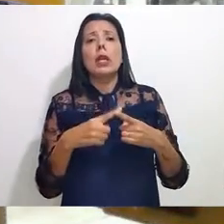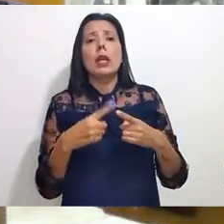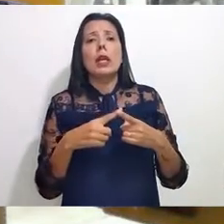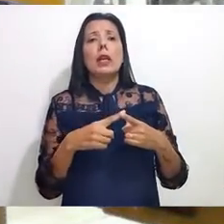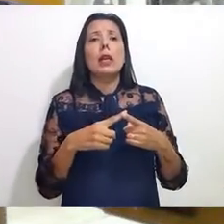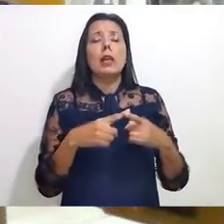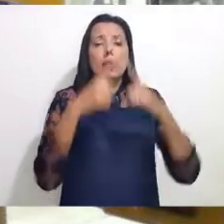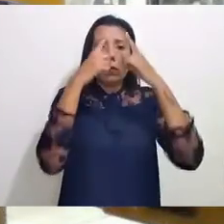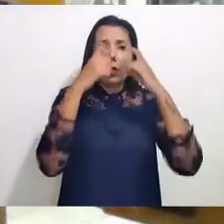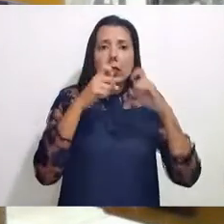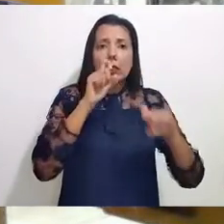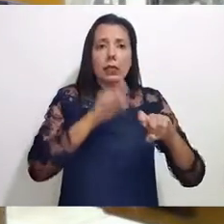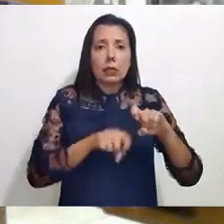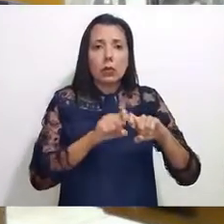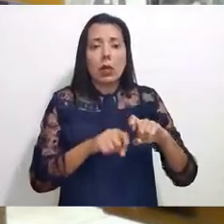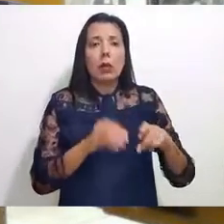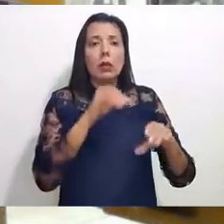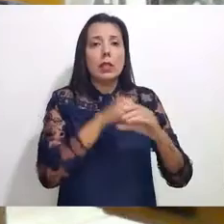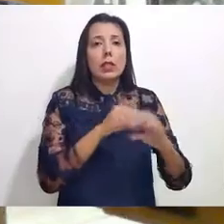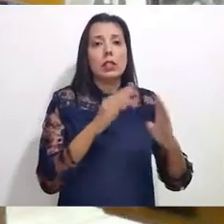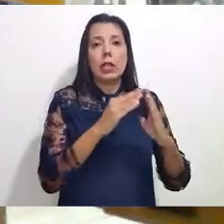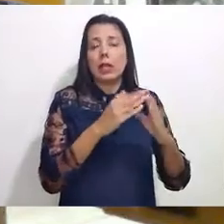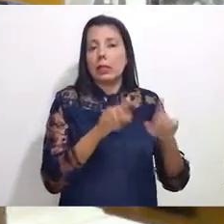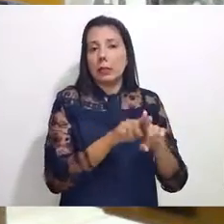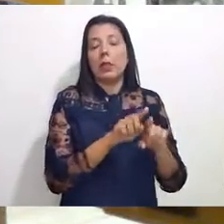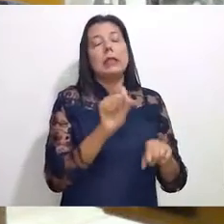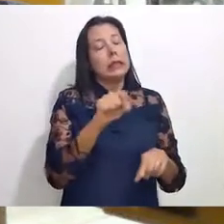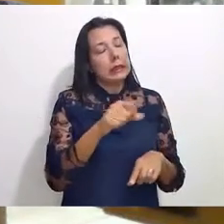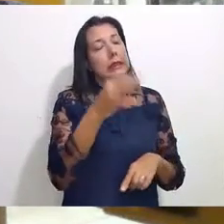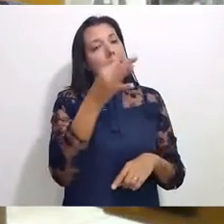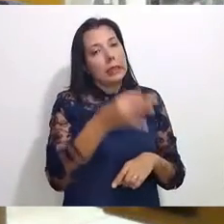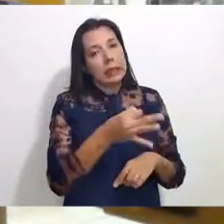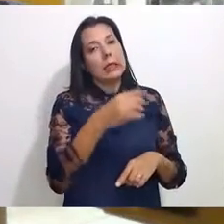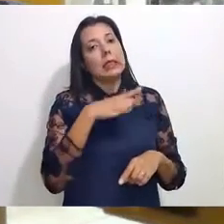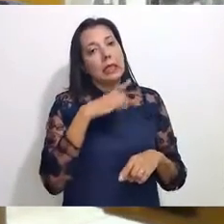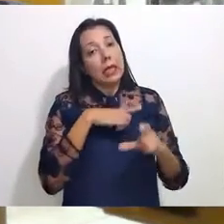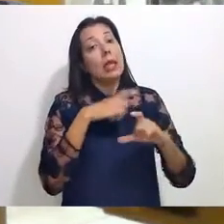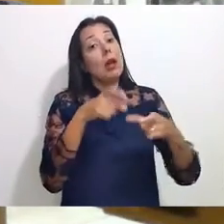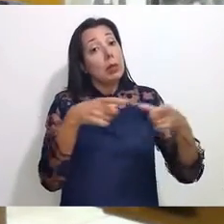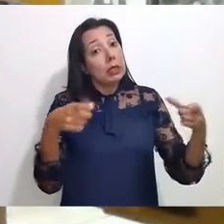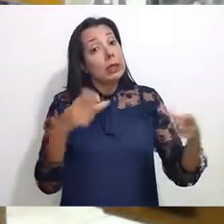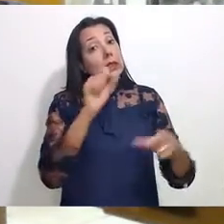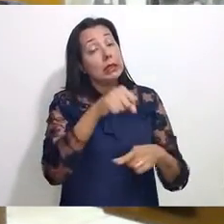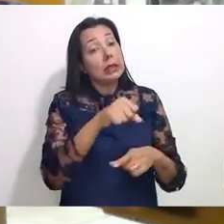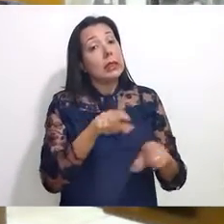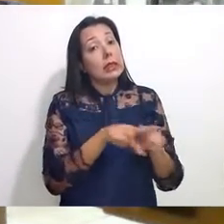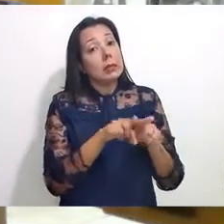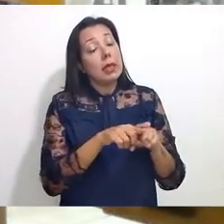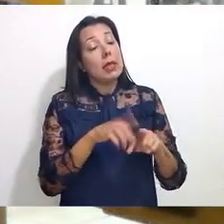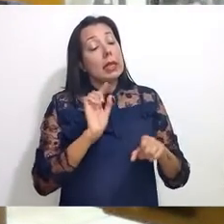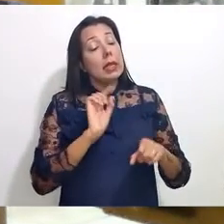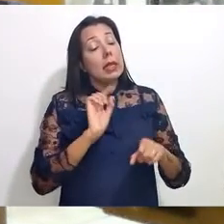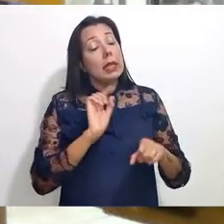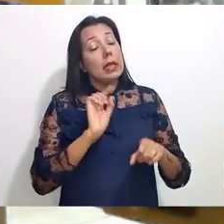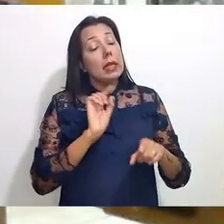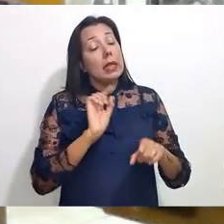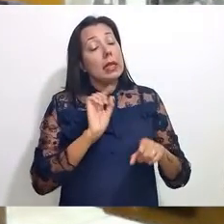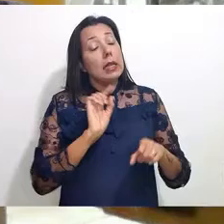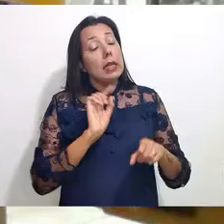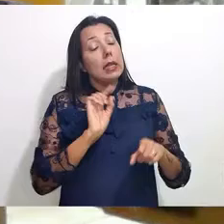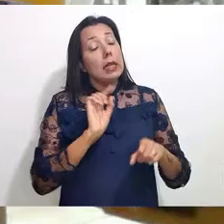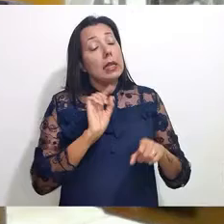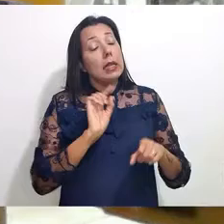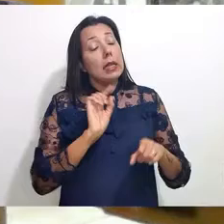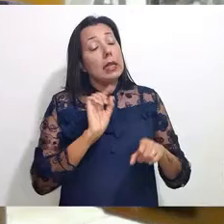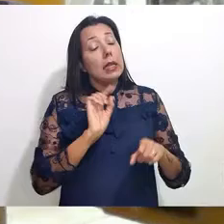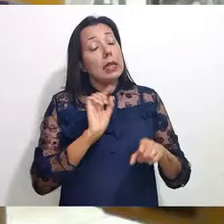aumentado? Com certeza, ela tem aumentado, sim. Não precisa nem de dado específico para a gente imaginar, porque o abusador, gente,